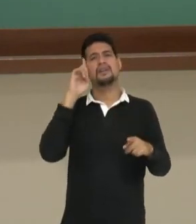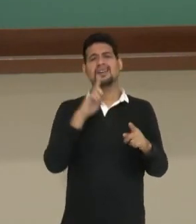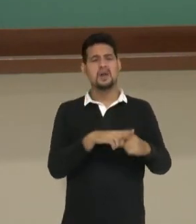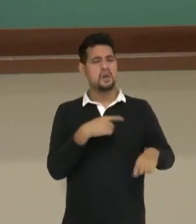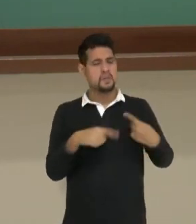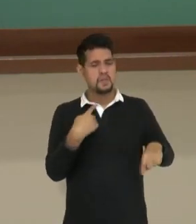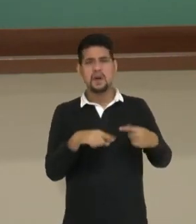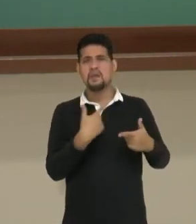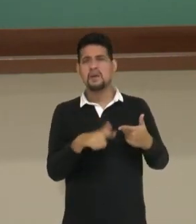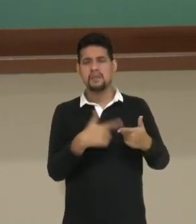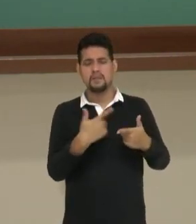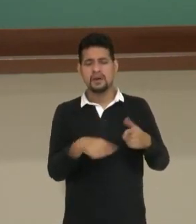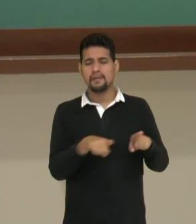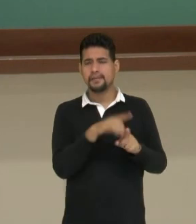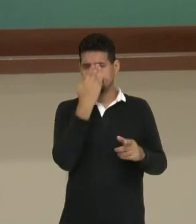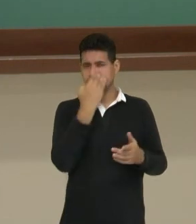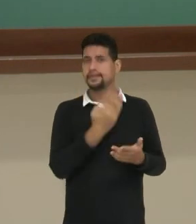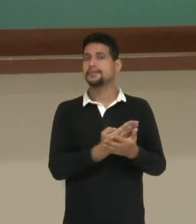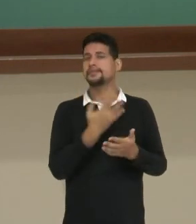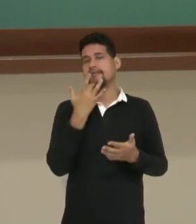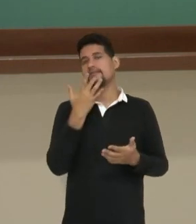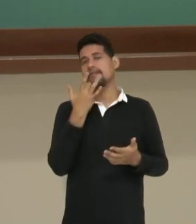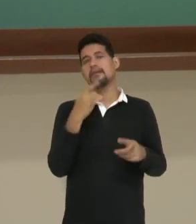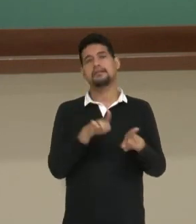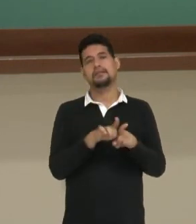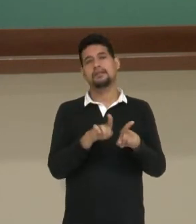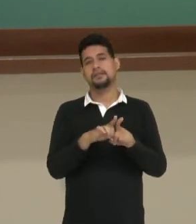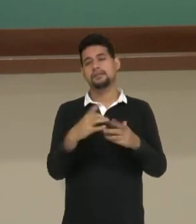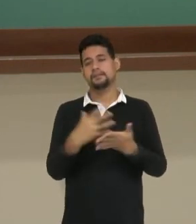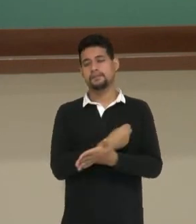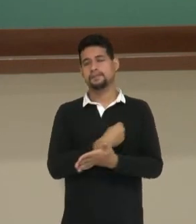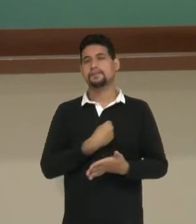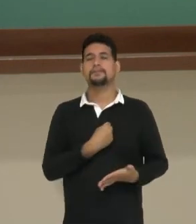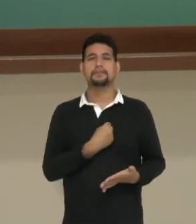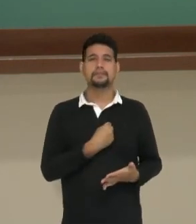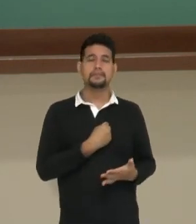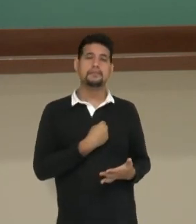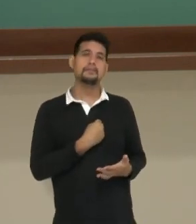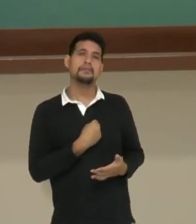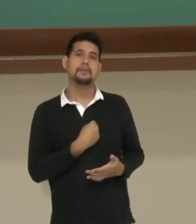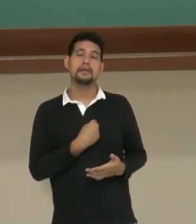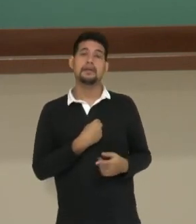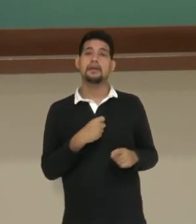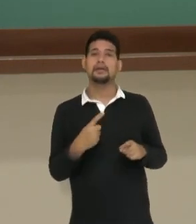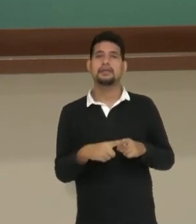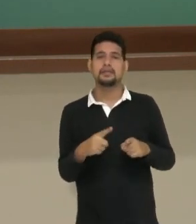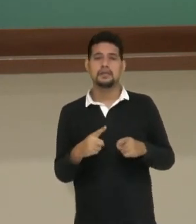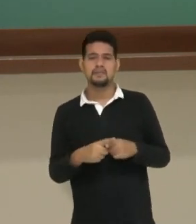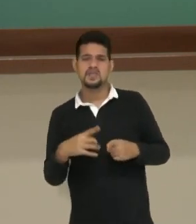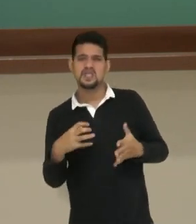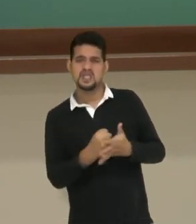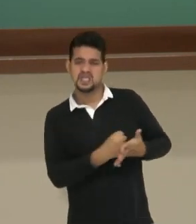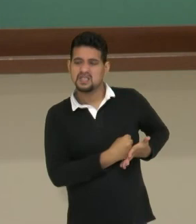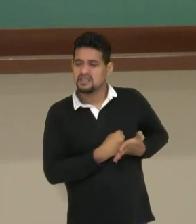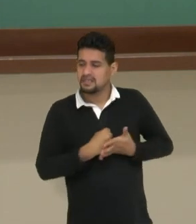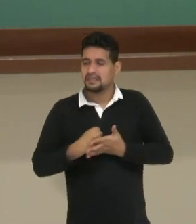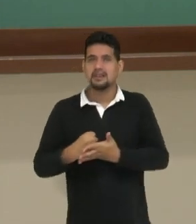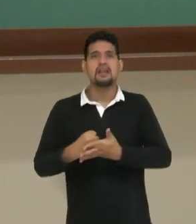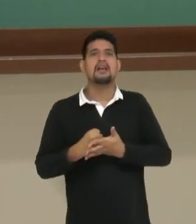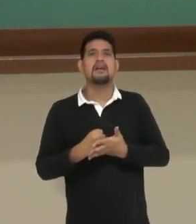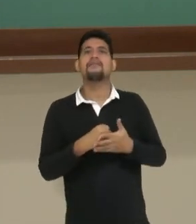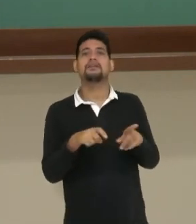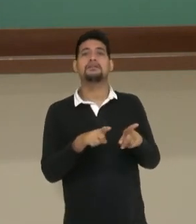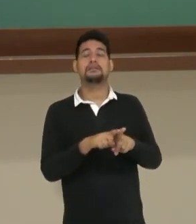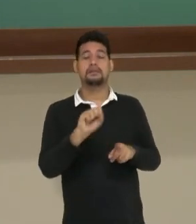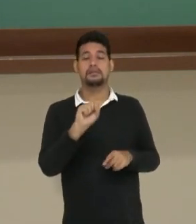desentendendo, porque eles acreditam que será mais fácil a conquista, né? E aí eles sequestram, então, Atahualpa. E